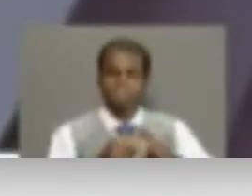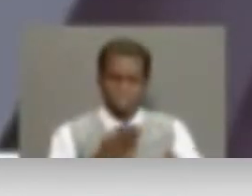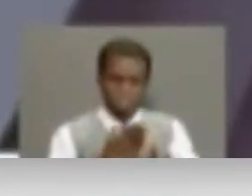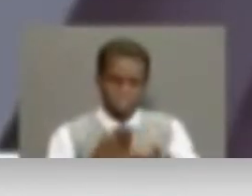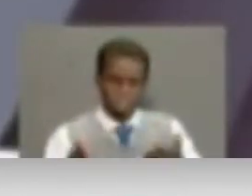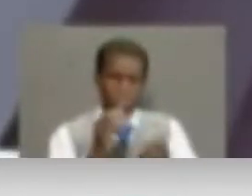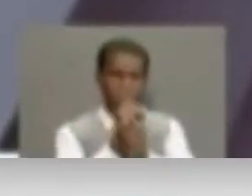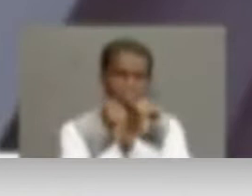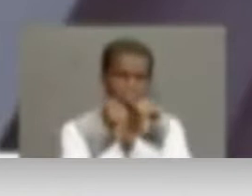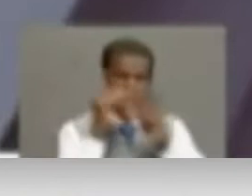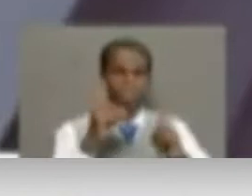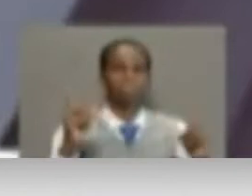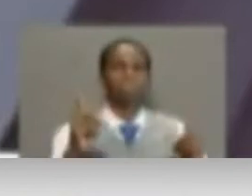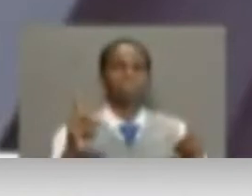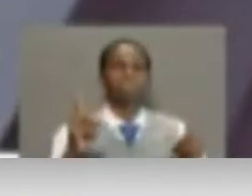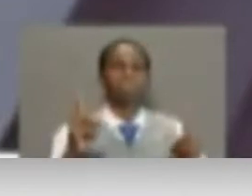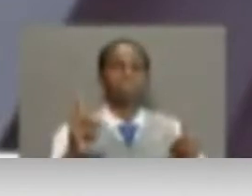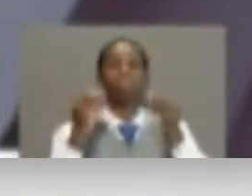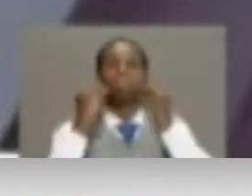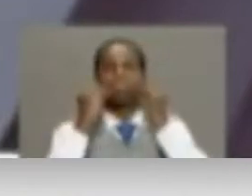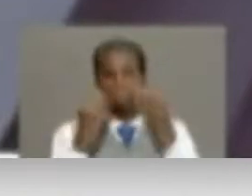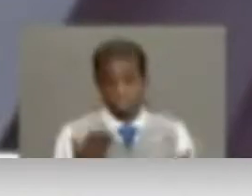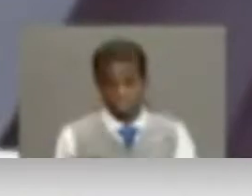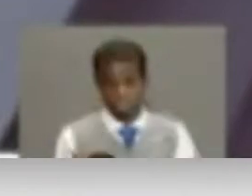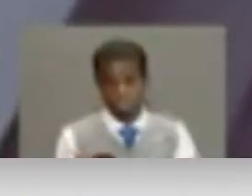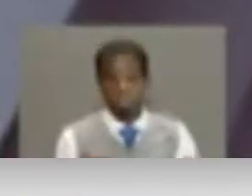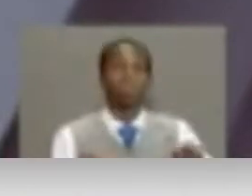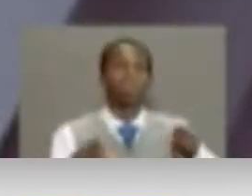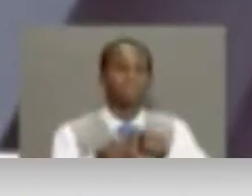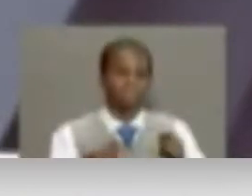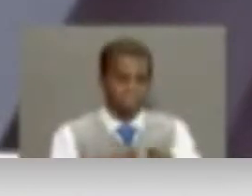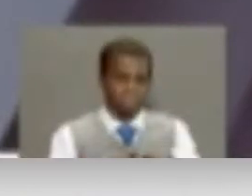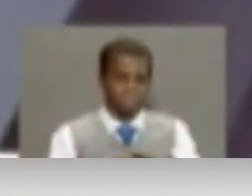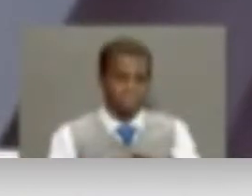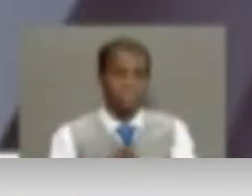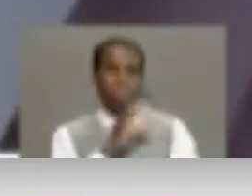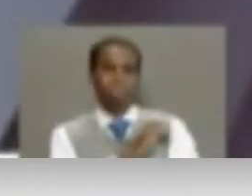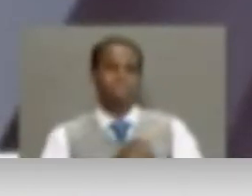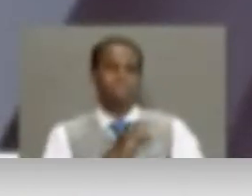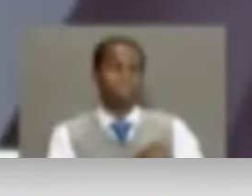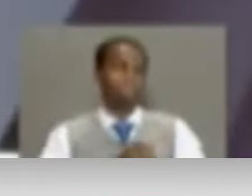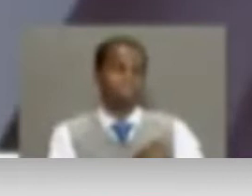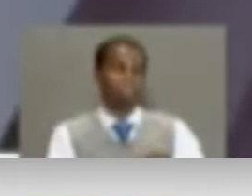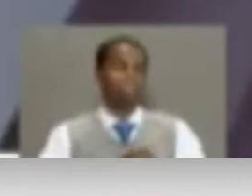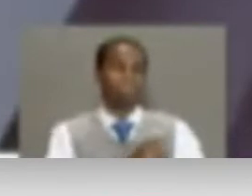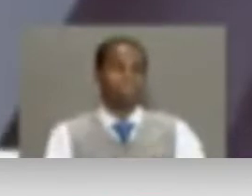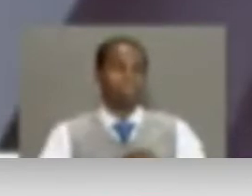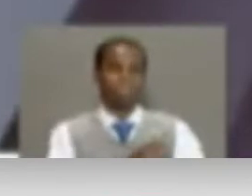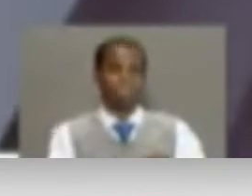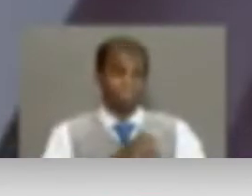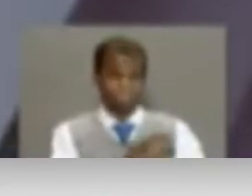como direi, aquilo que é o comportamento ou o que eu julgava ser o comportamento do establishment. Fazia-me crer